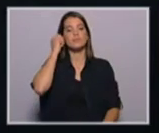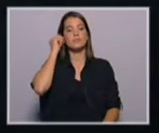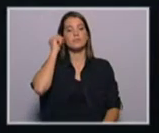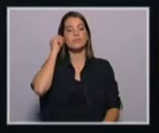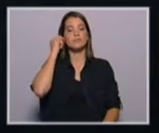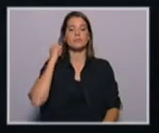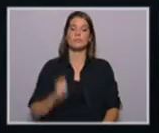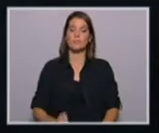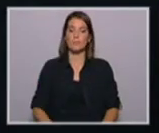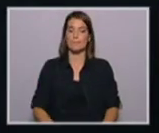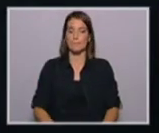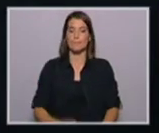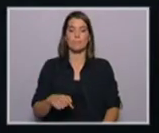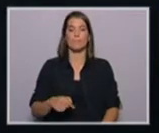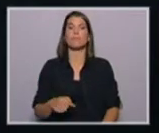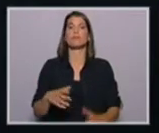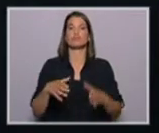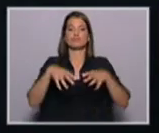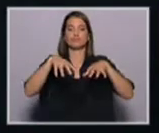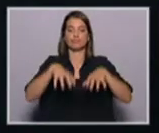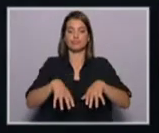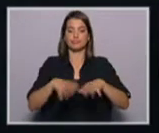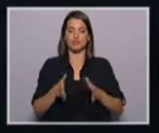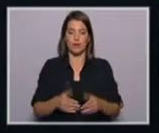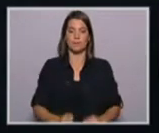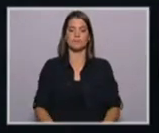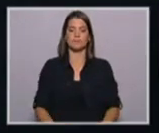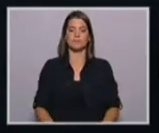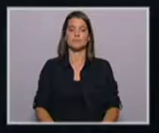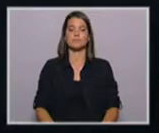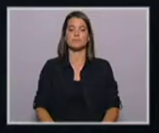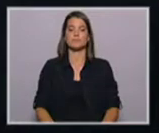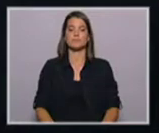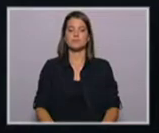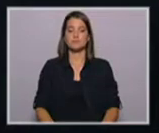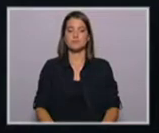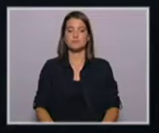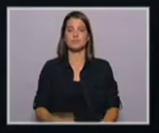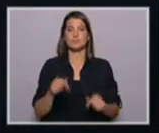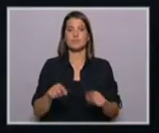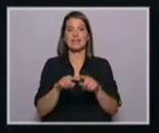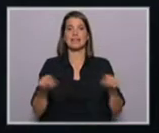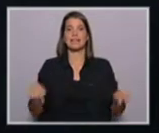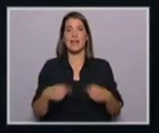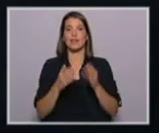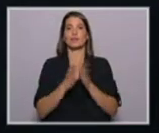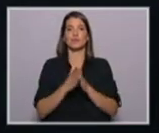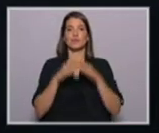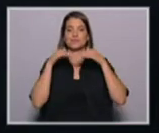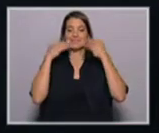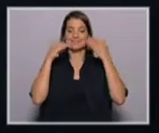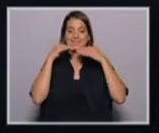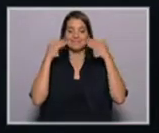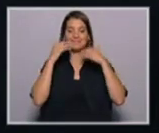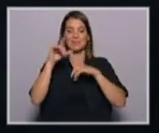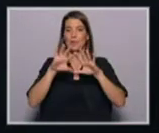Tranquility Base here. The Eagle has landed. Tranquility, be advised, lots of smiling faces in this room and all over the world,